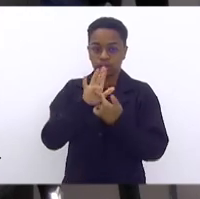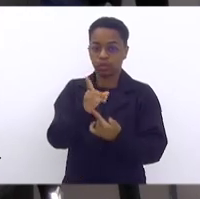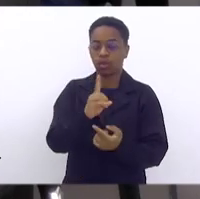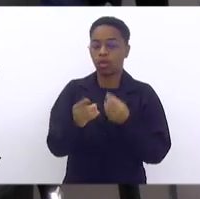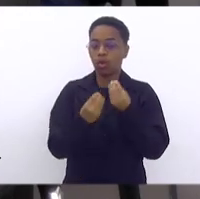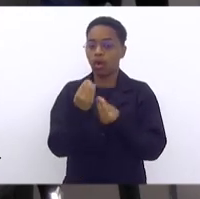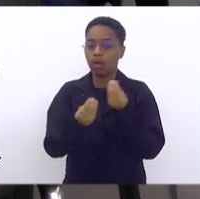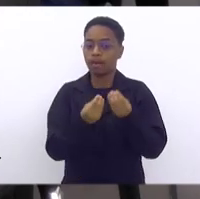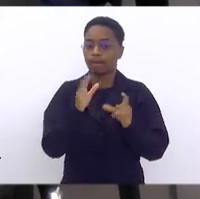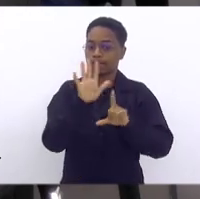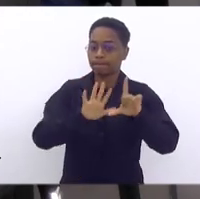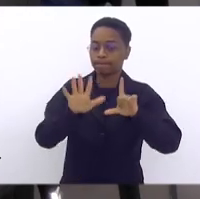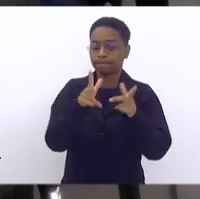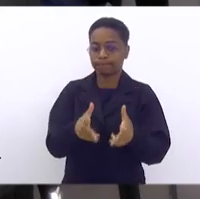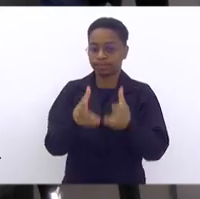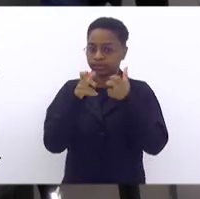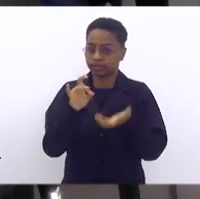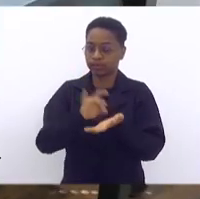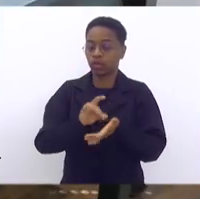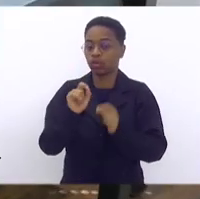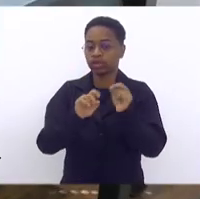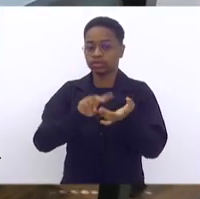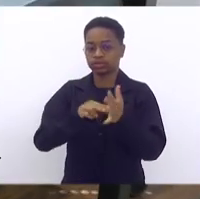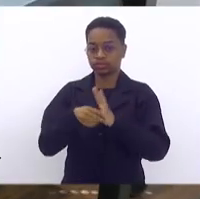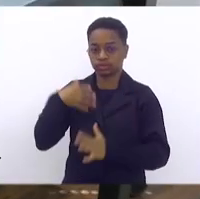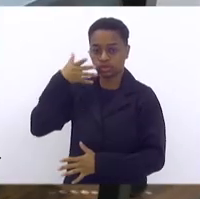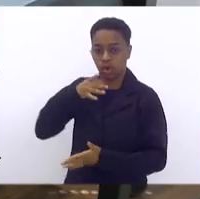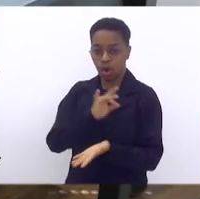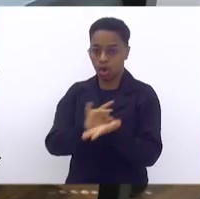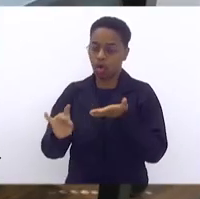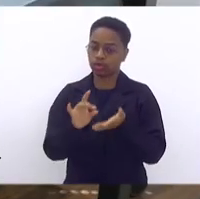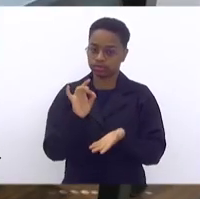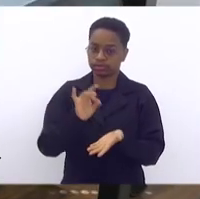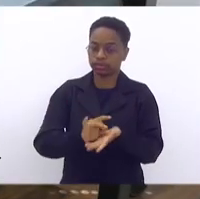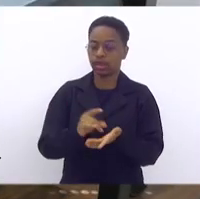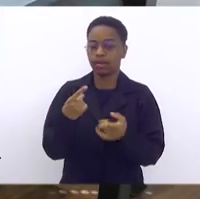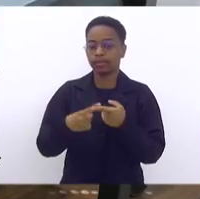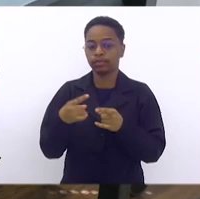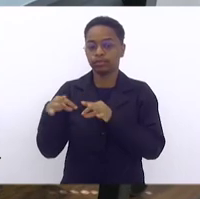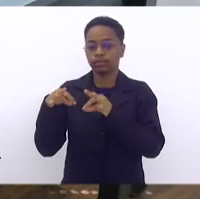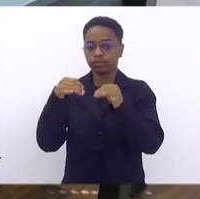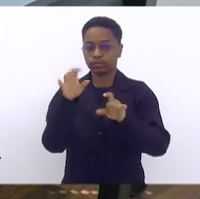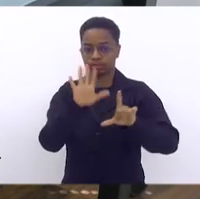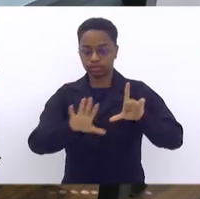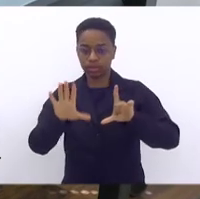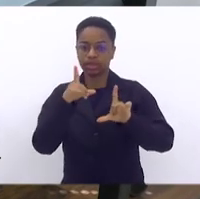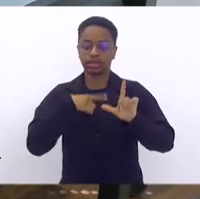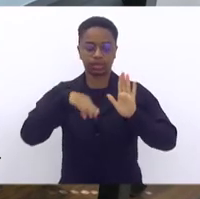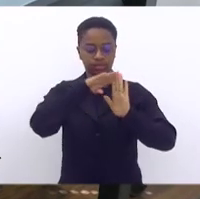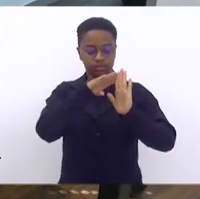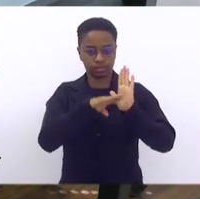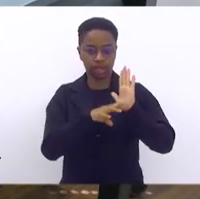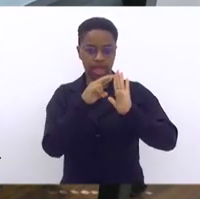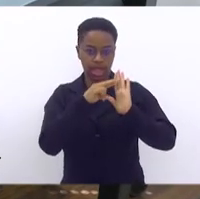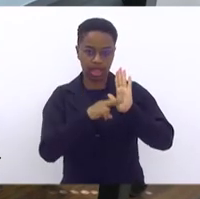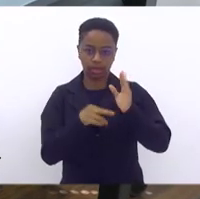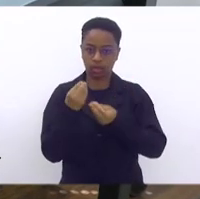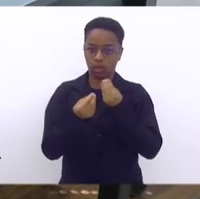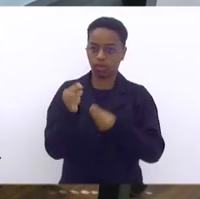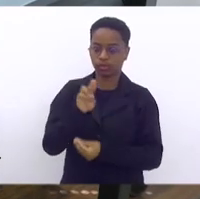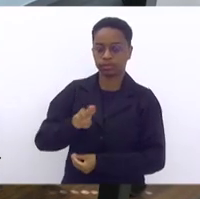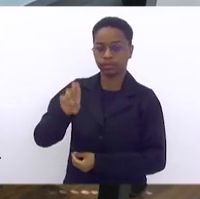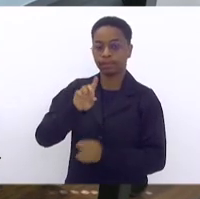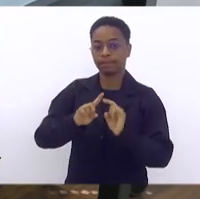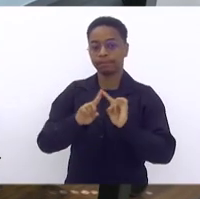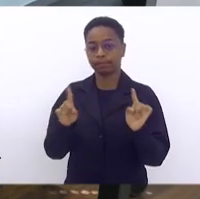entende efetivamente como discurso de ódio na prática. Embora, né, todas as plataformas tenham ali seus termos de uso e tudo mais,